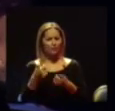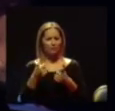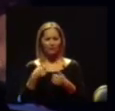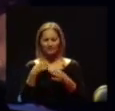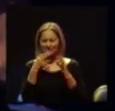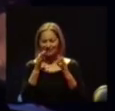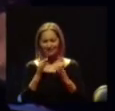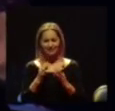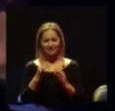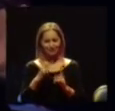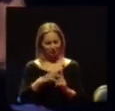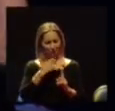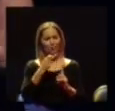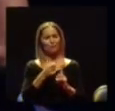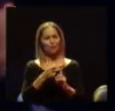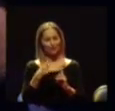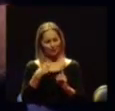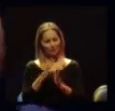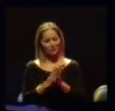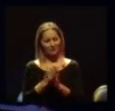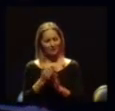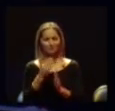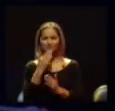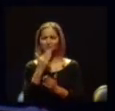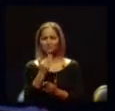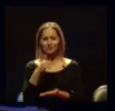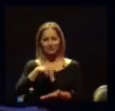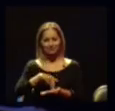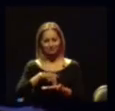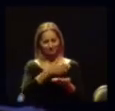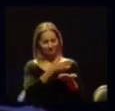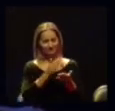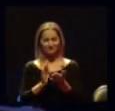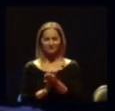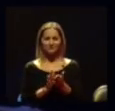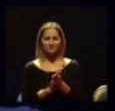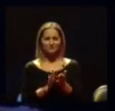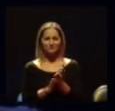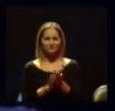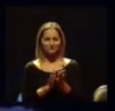seguramente de todo o ano que se avizinha. E muito obrigada pela sua belíssima boa disposição.